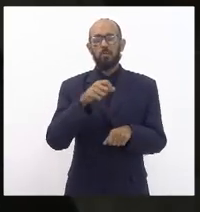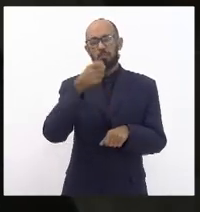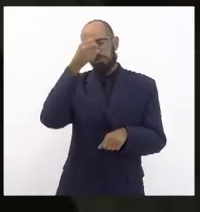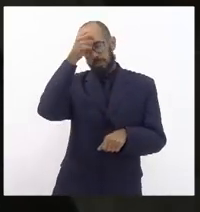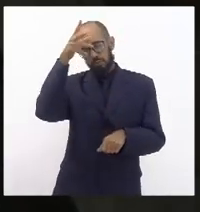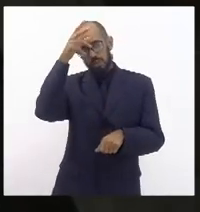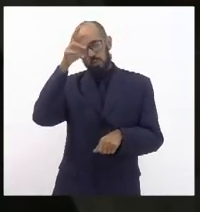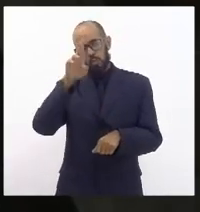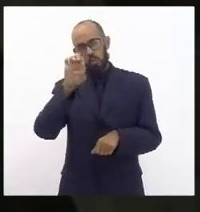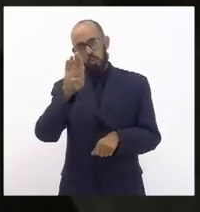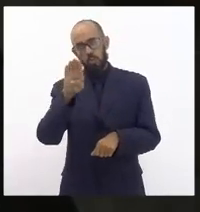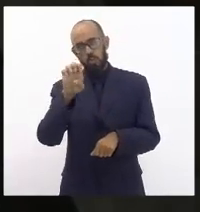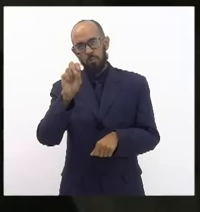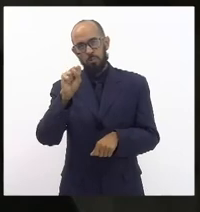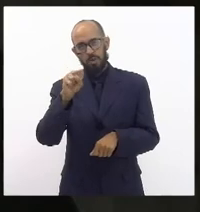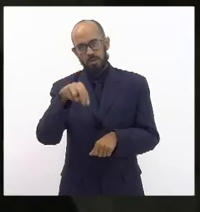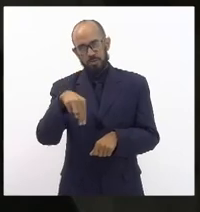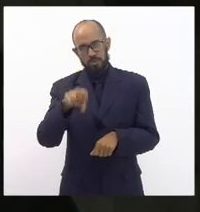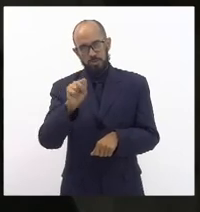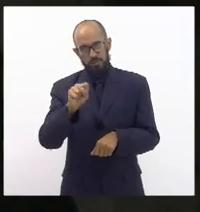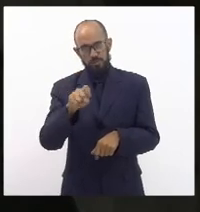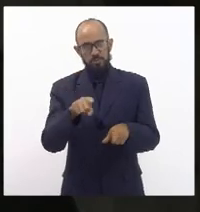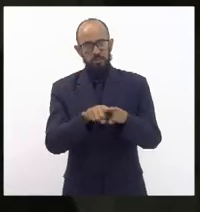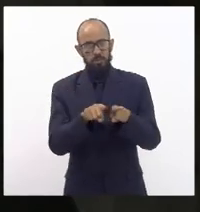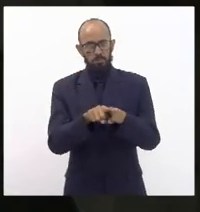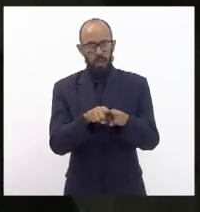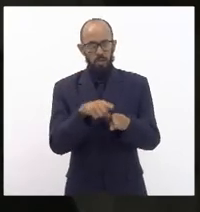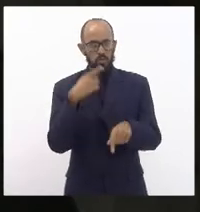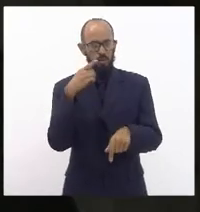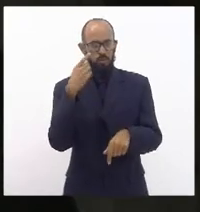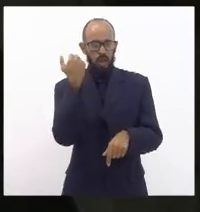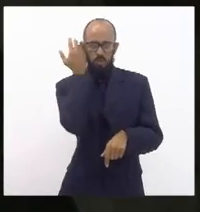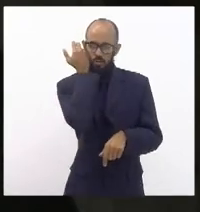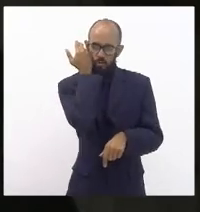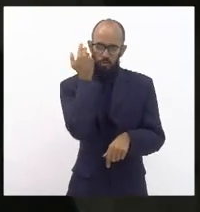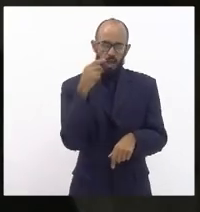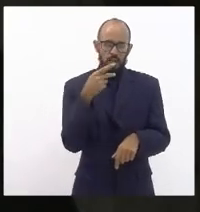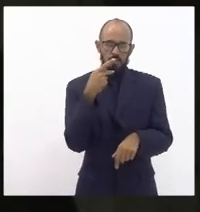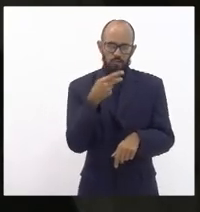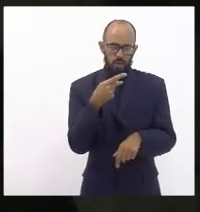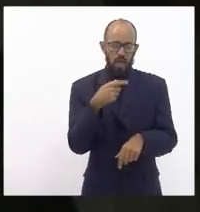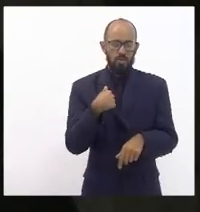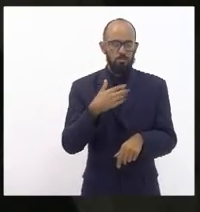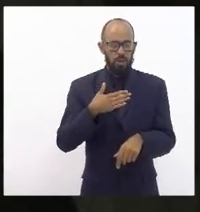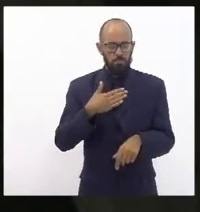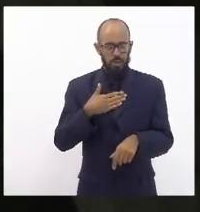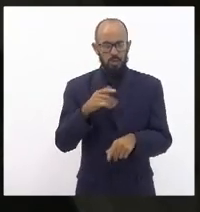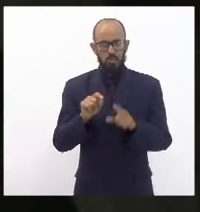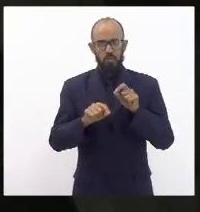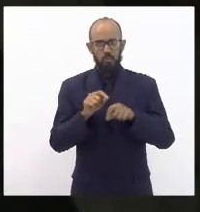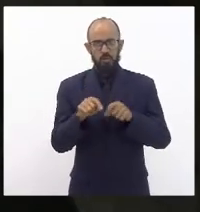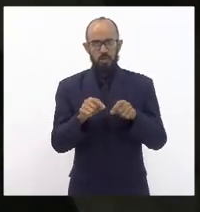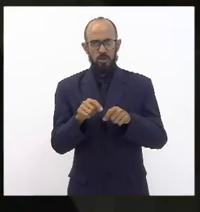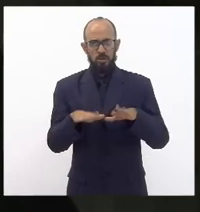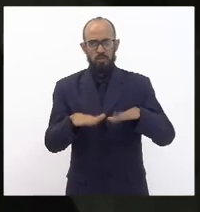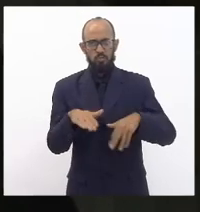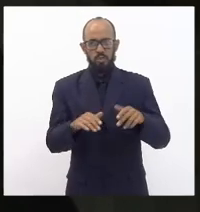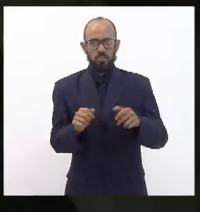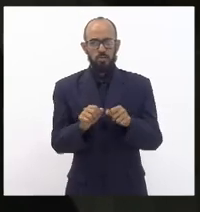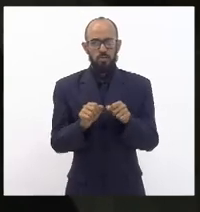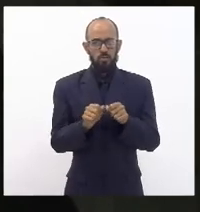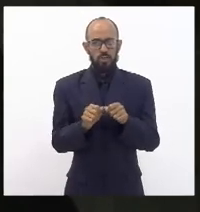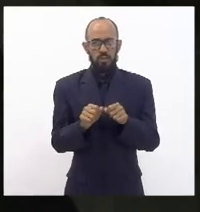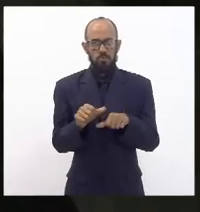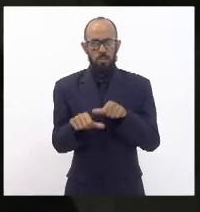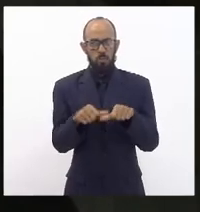agrada o deputador ele é um Marco ele o aparelho mas tem comentado comigo sobre a perspectiva de que faça que venha fazer também